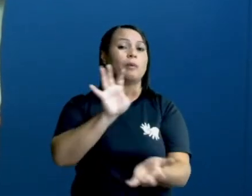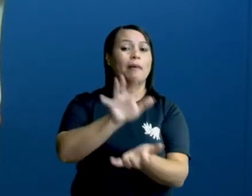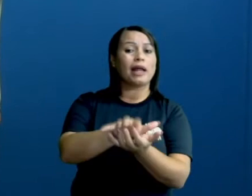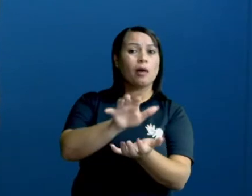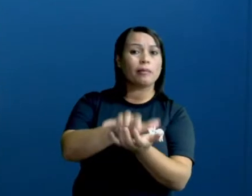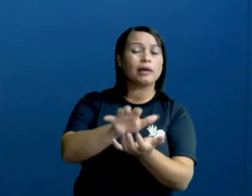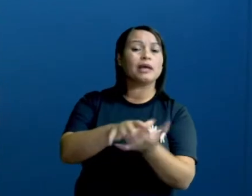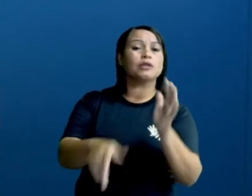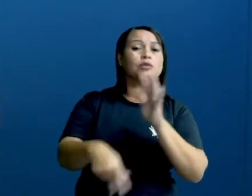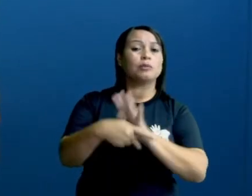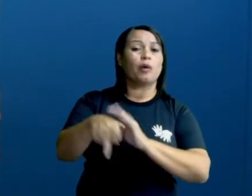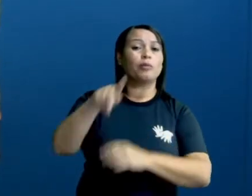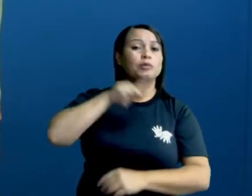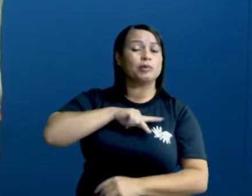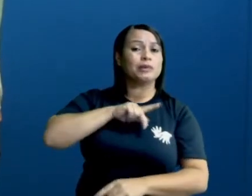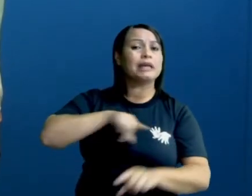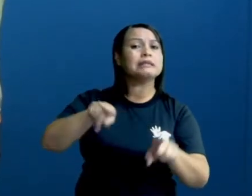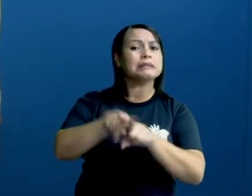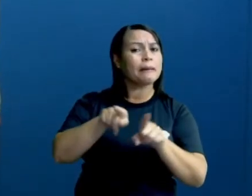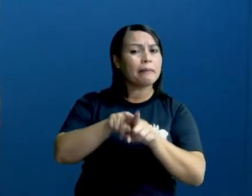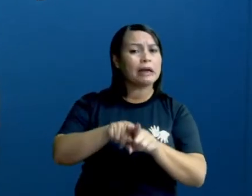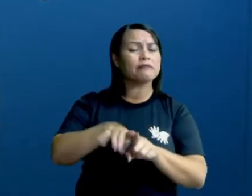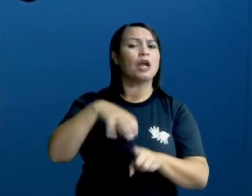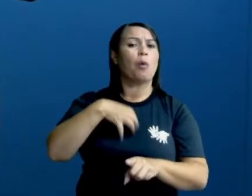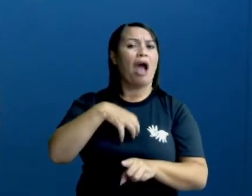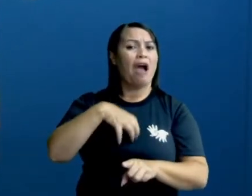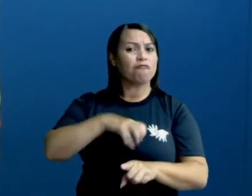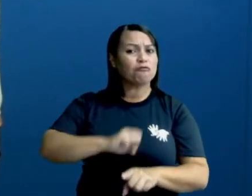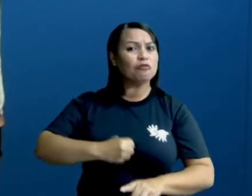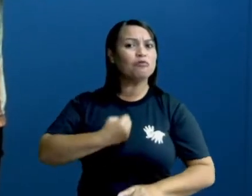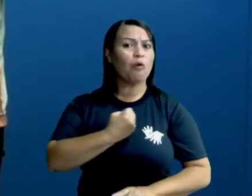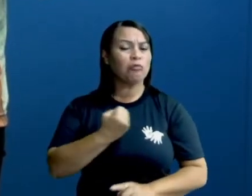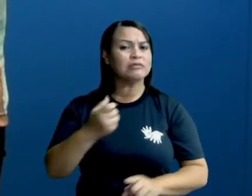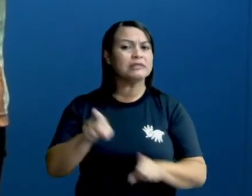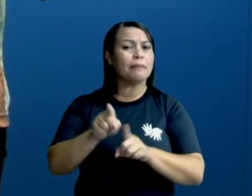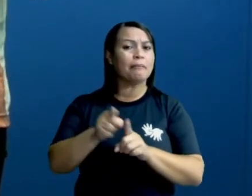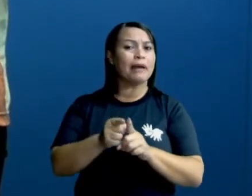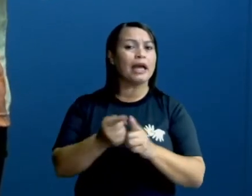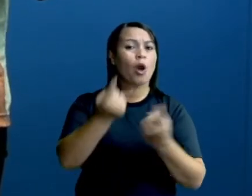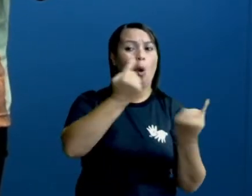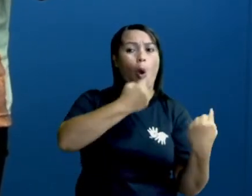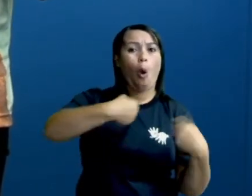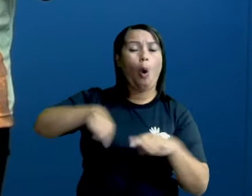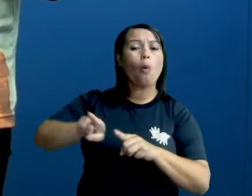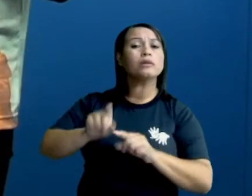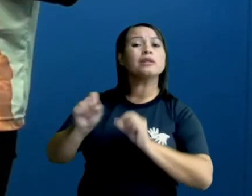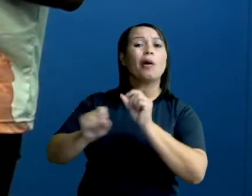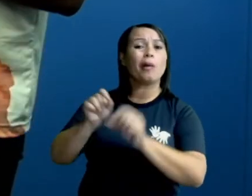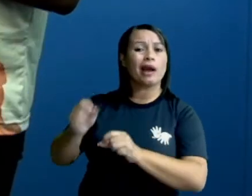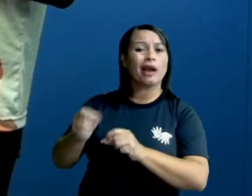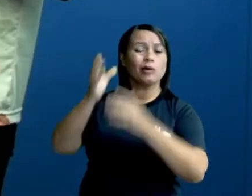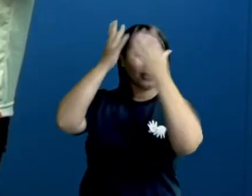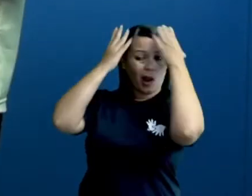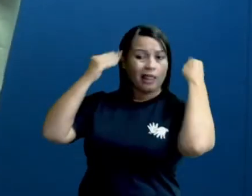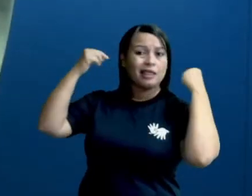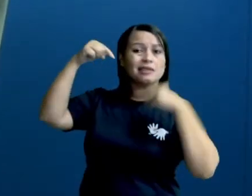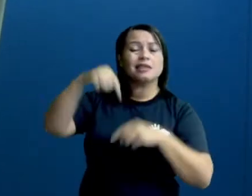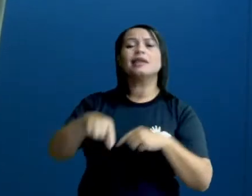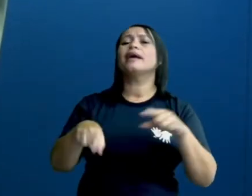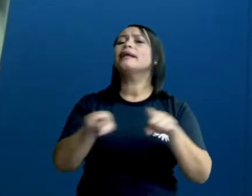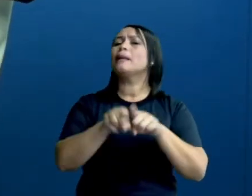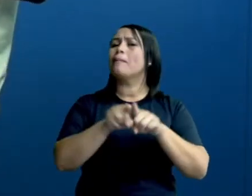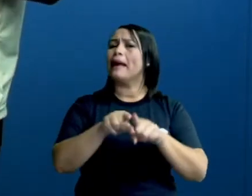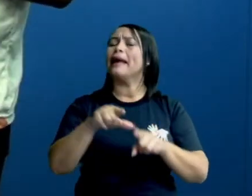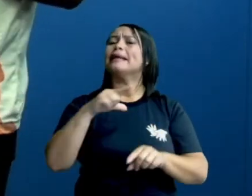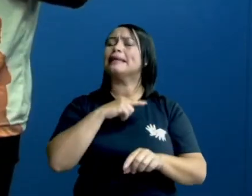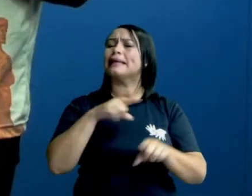os lusas brasileiros, eles se revoltem ainda mais, né, contra os holandeses, o domínio holandês aqui. E também